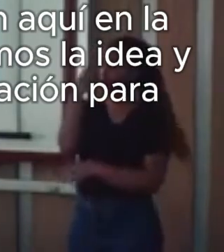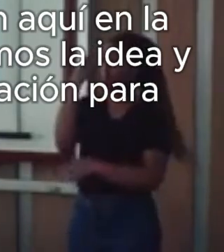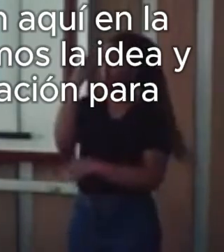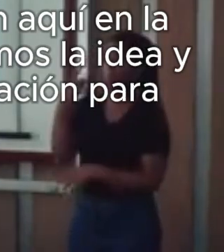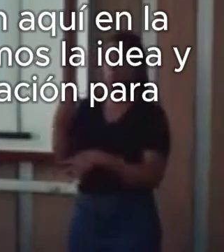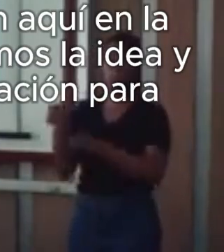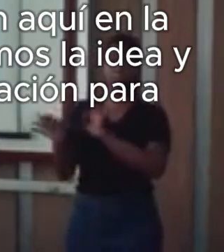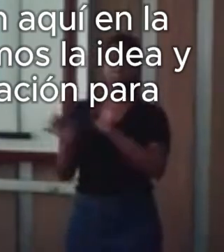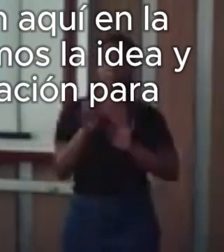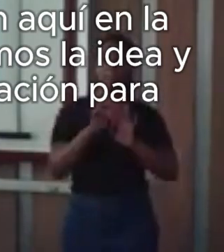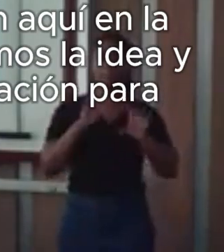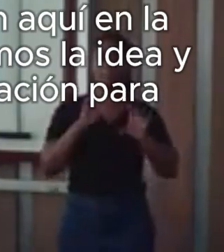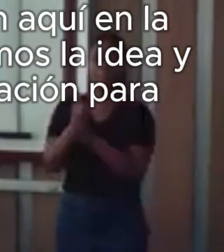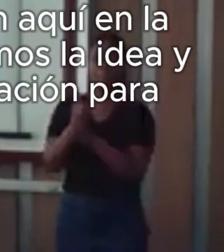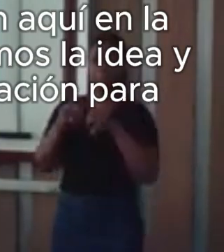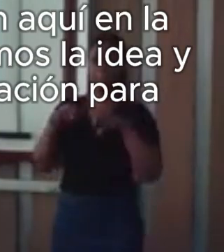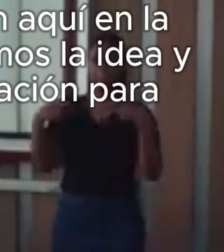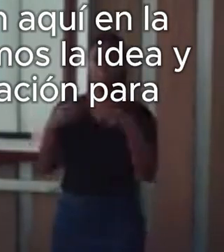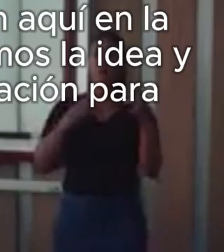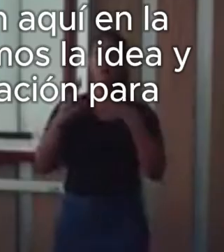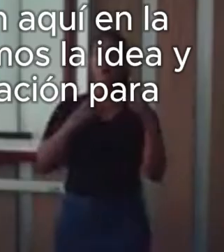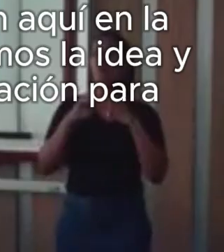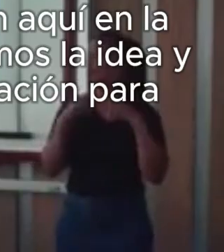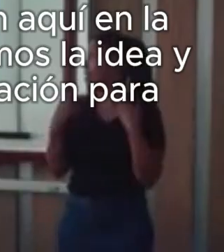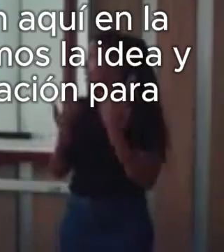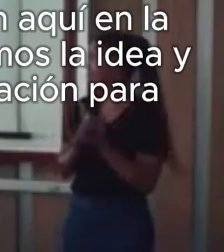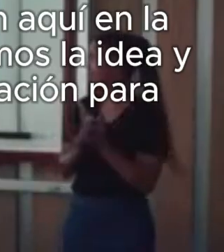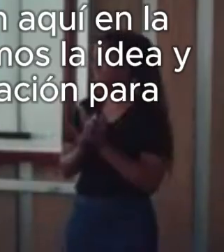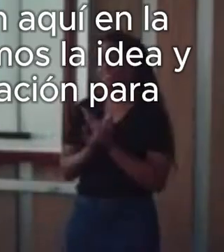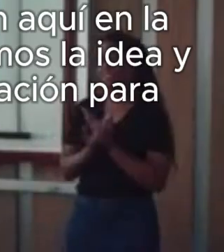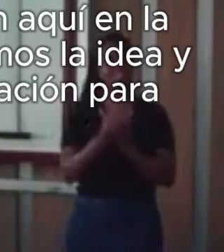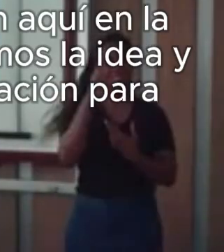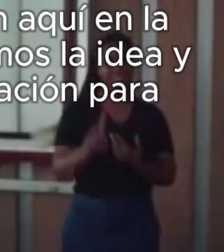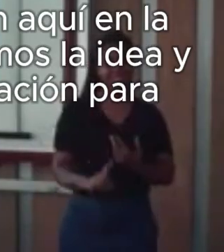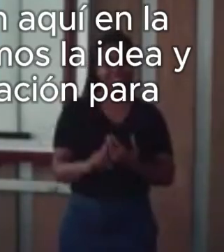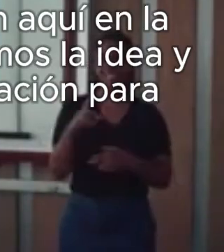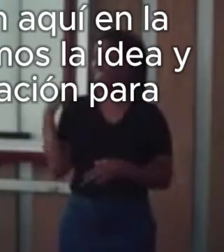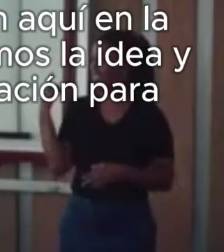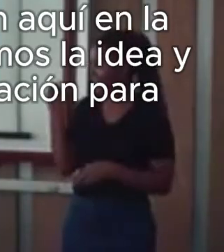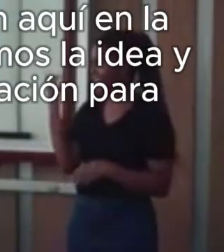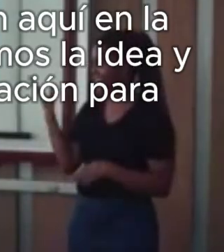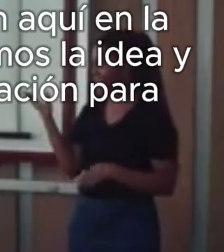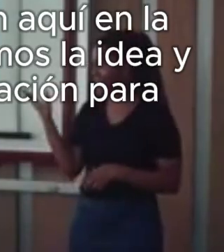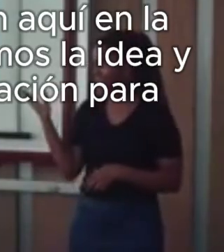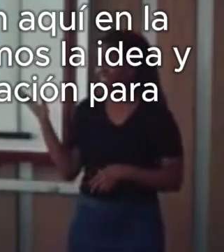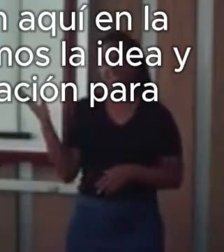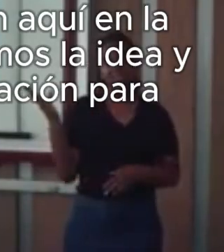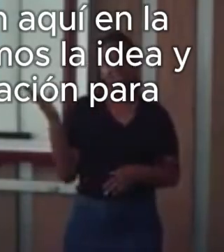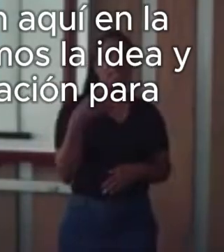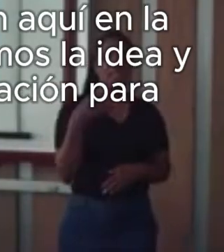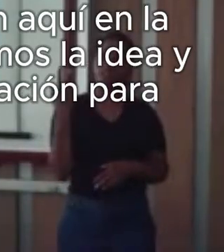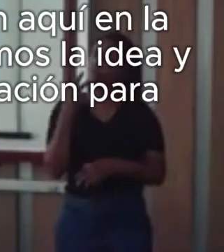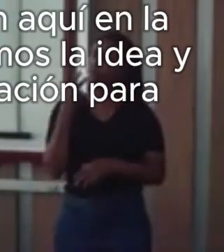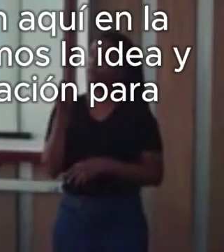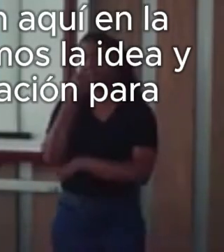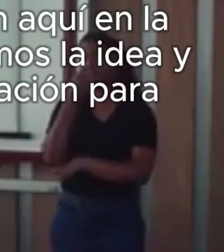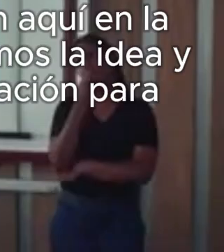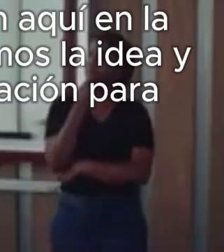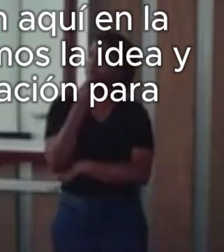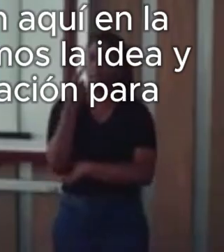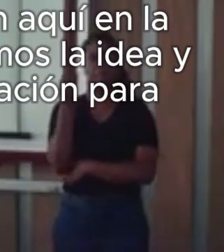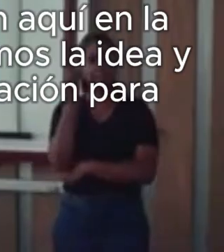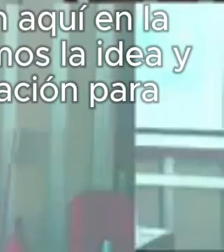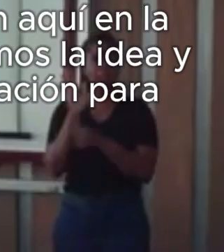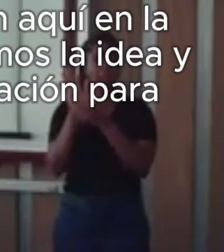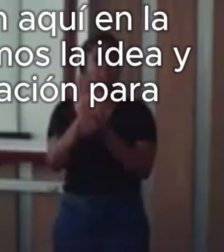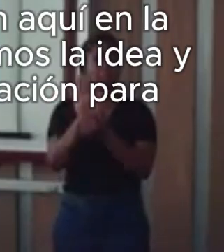e... importantíssimo. Importantíssimo. E aí a gente falou, vamos tentar apresentar lá. E aí